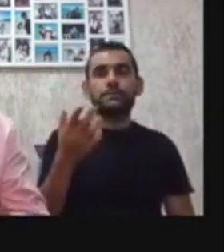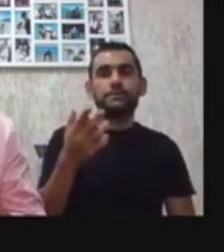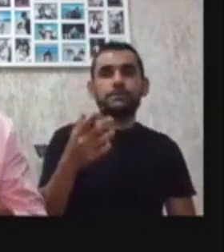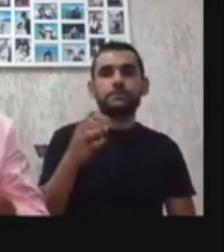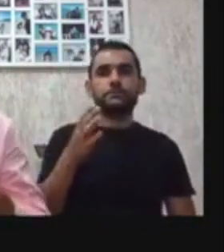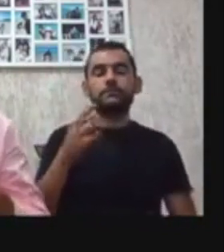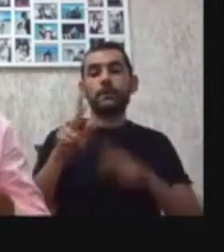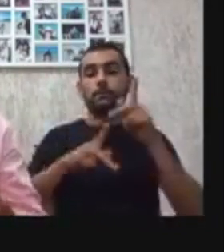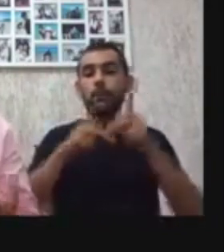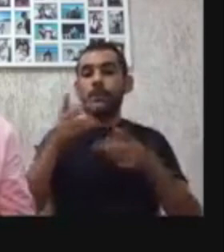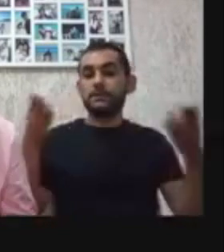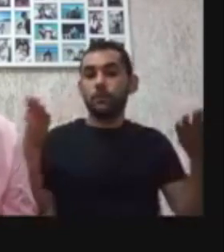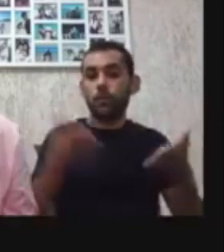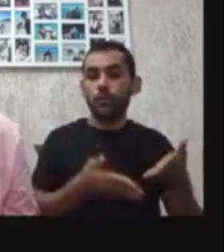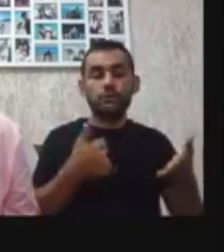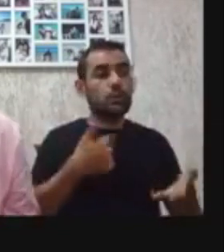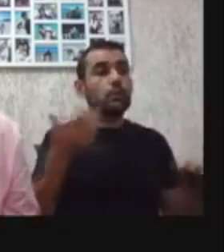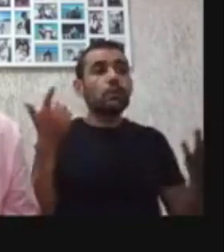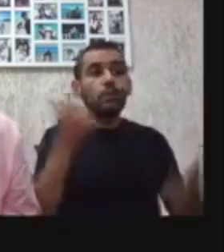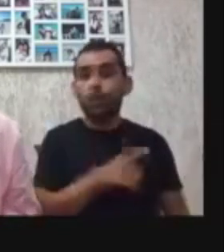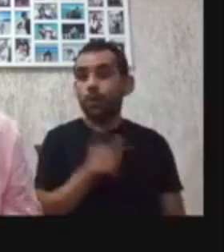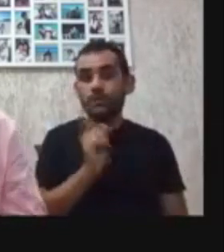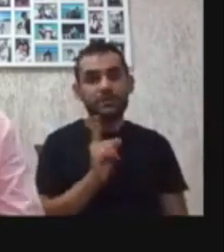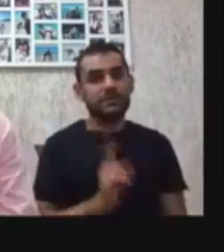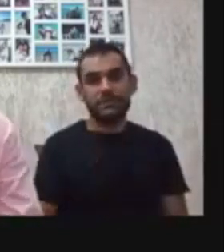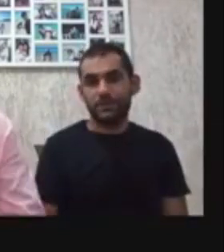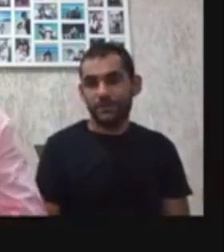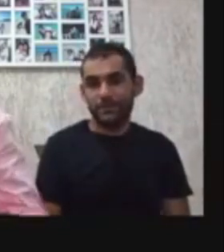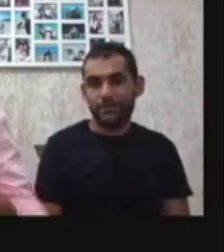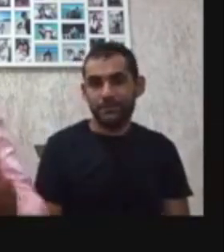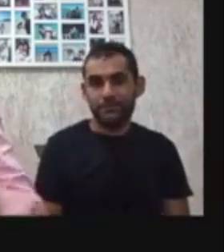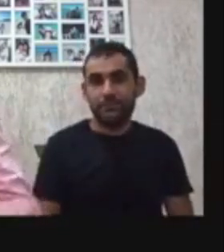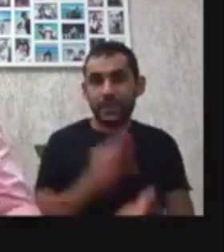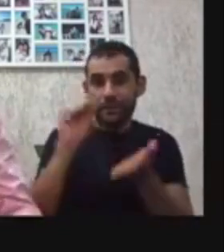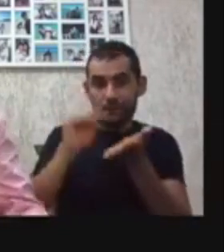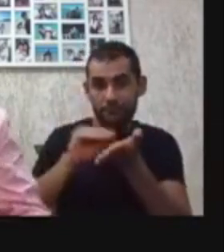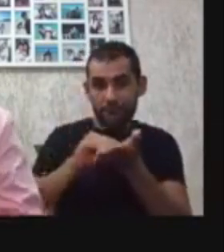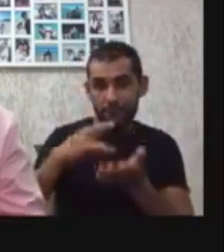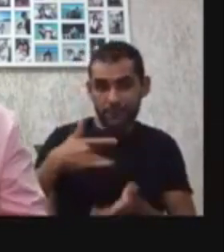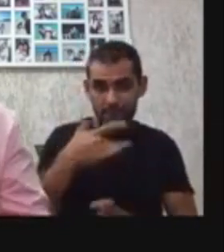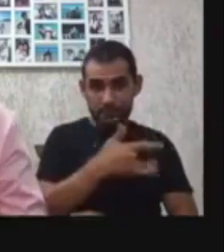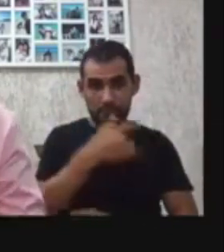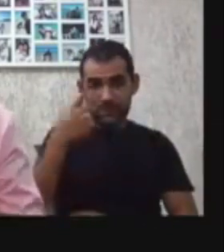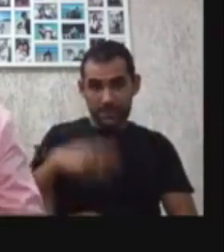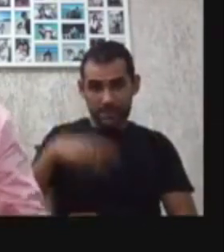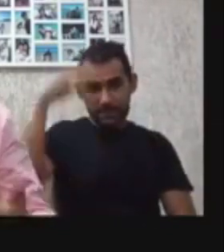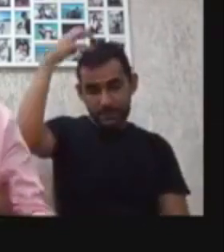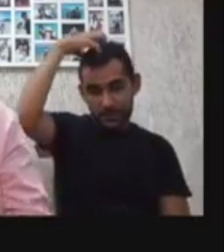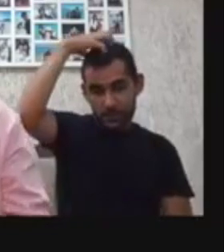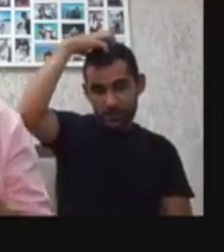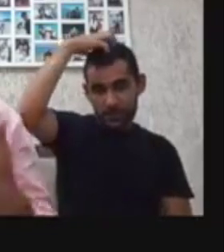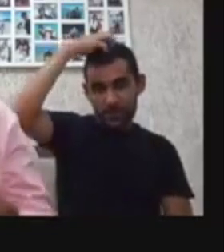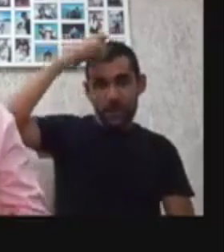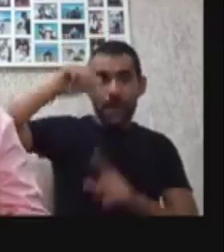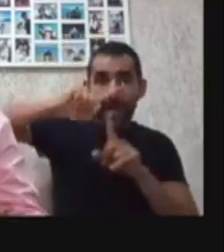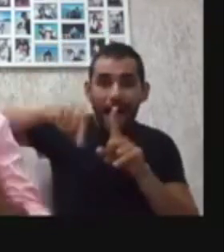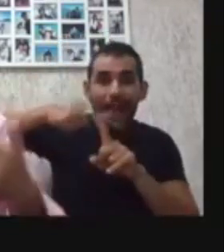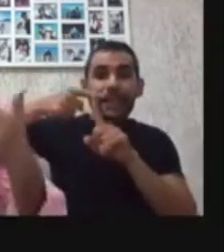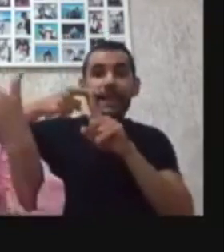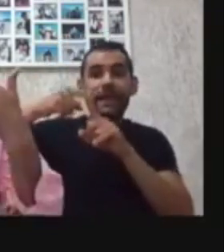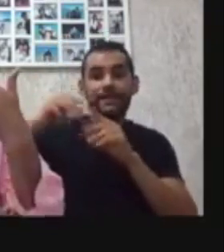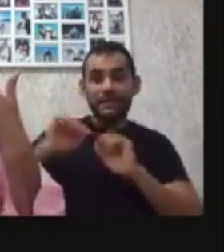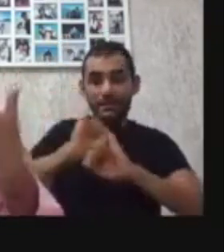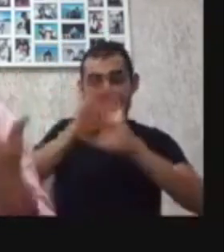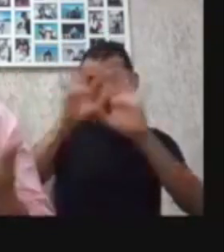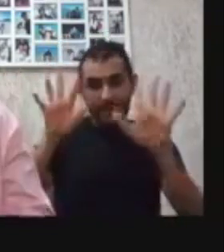população, hoje eu não consigo. E o que falta na saúde de São João del Rei, além da transparência,